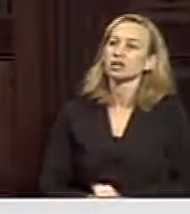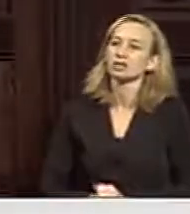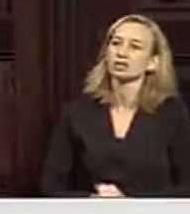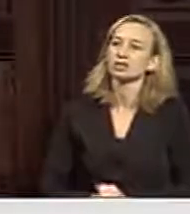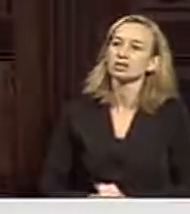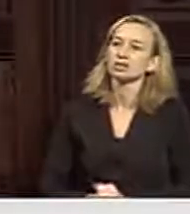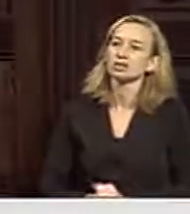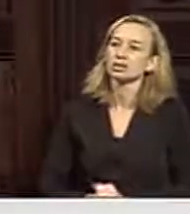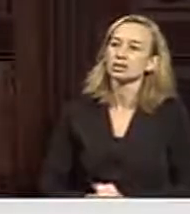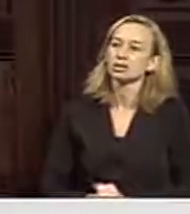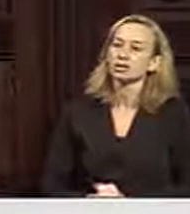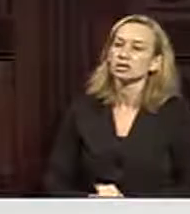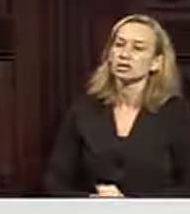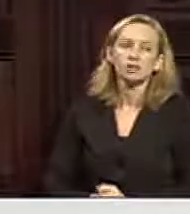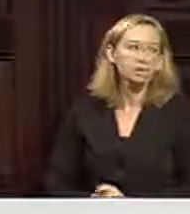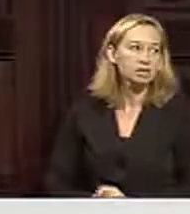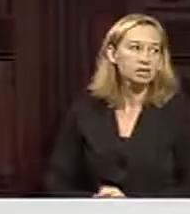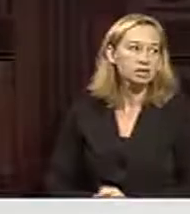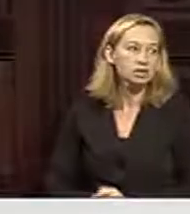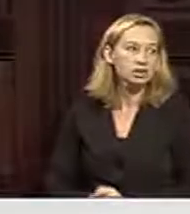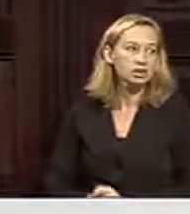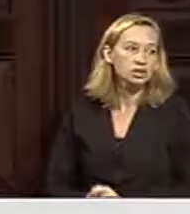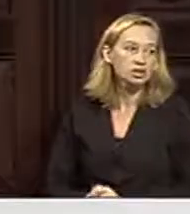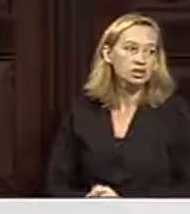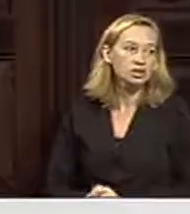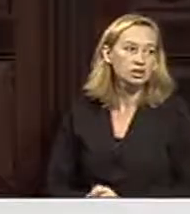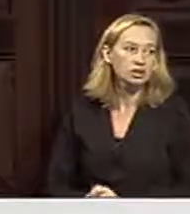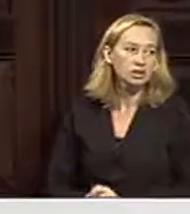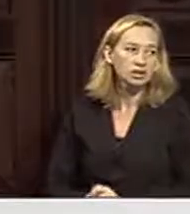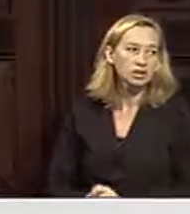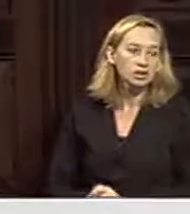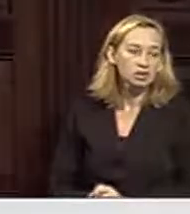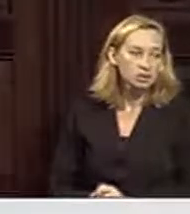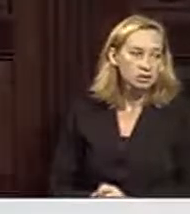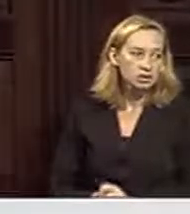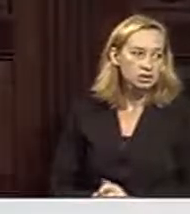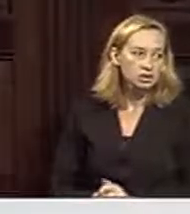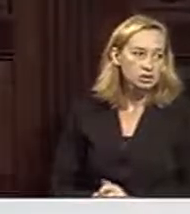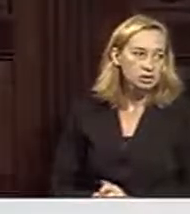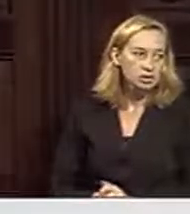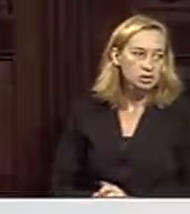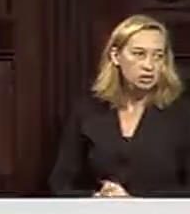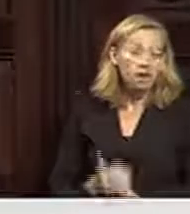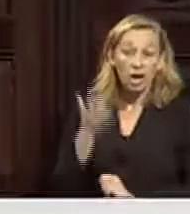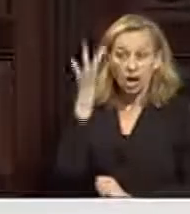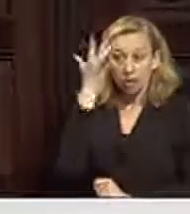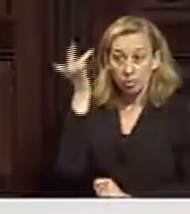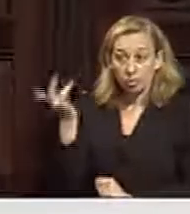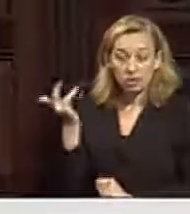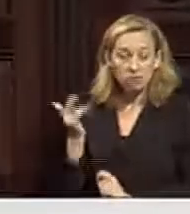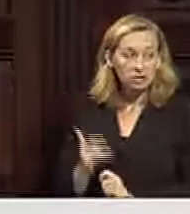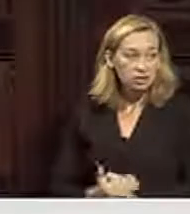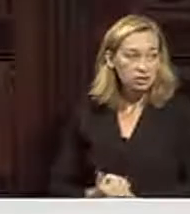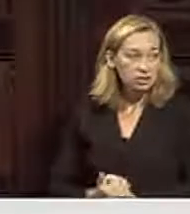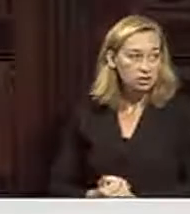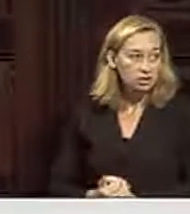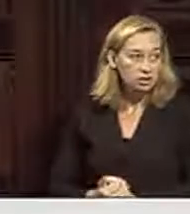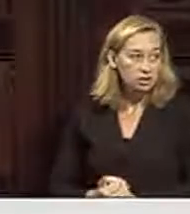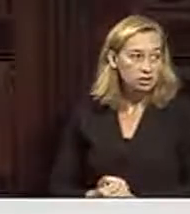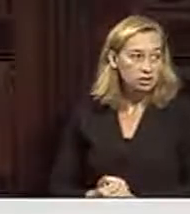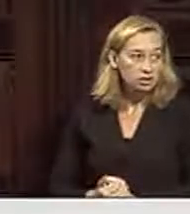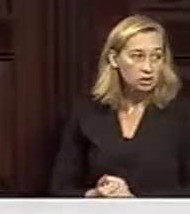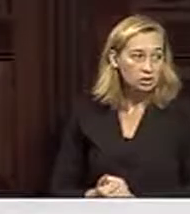toca particularmente fundo, haja vista que amanhã fará